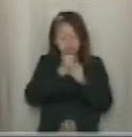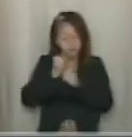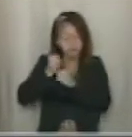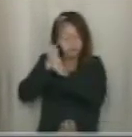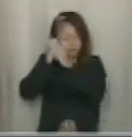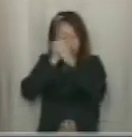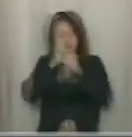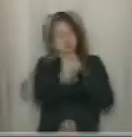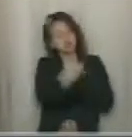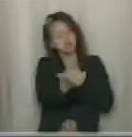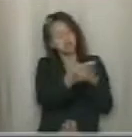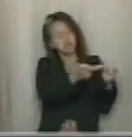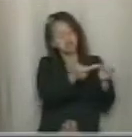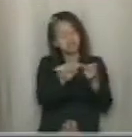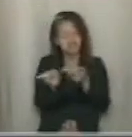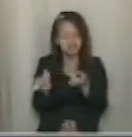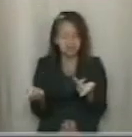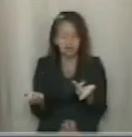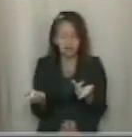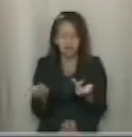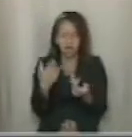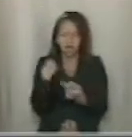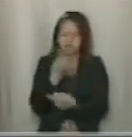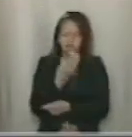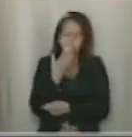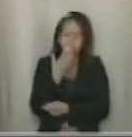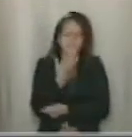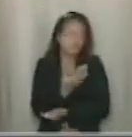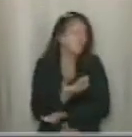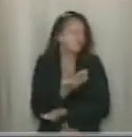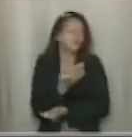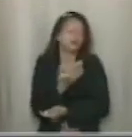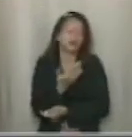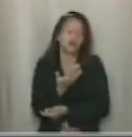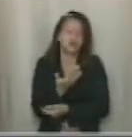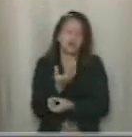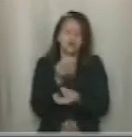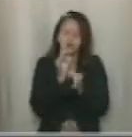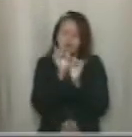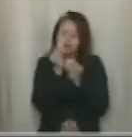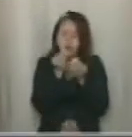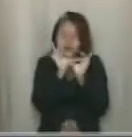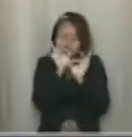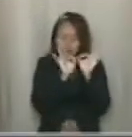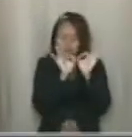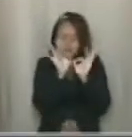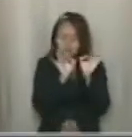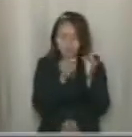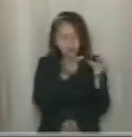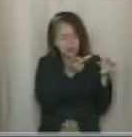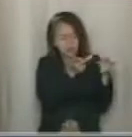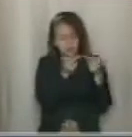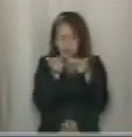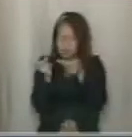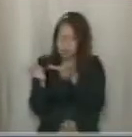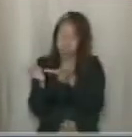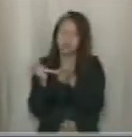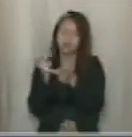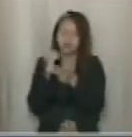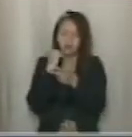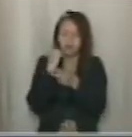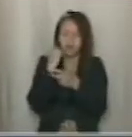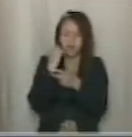interna e externa. O que nós estamos pedindo é logística, que essa visita seja